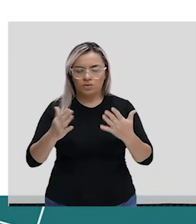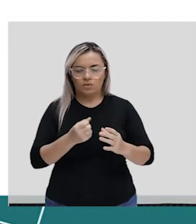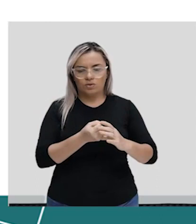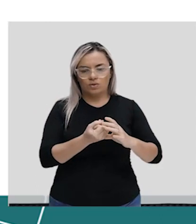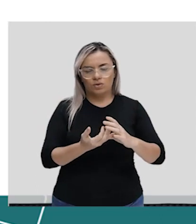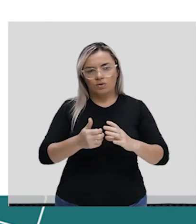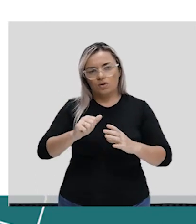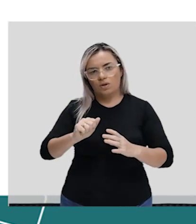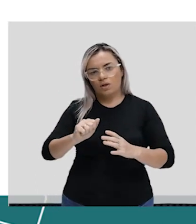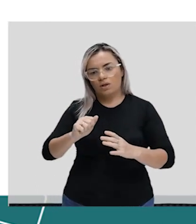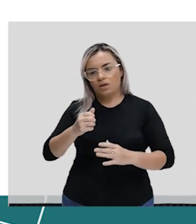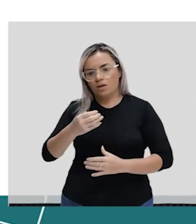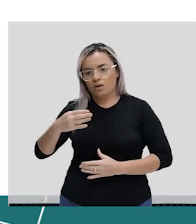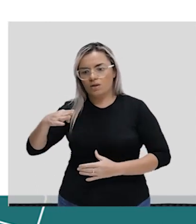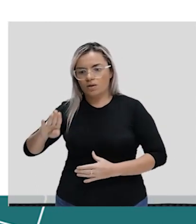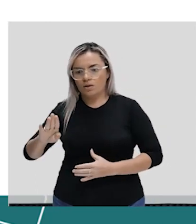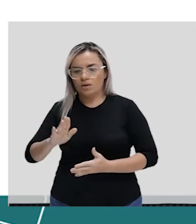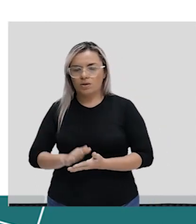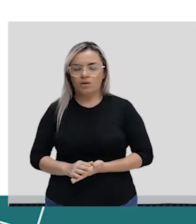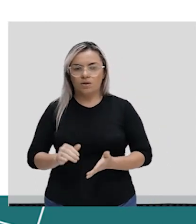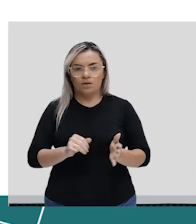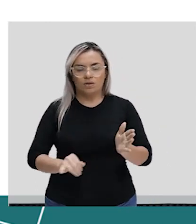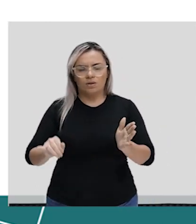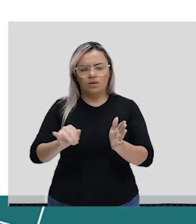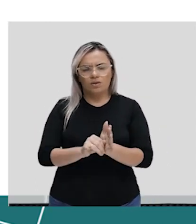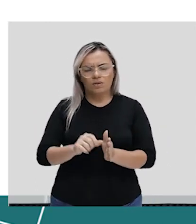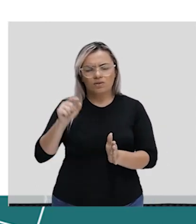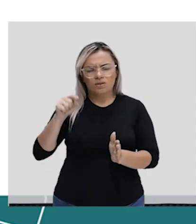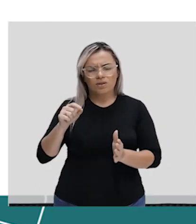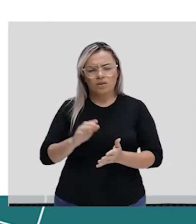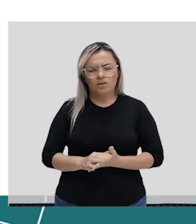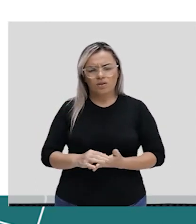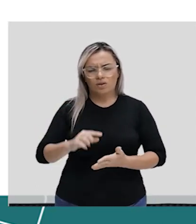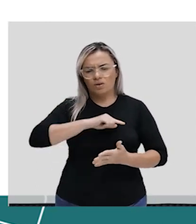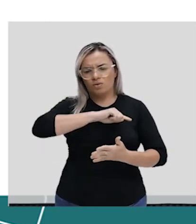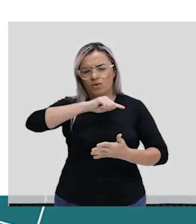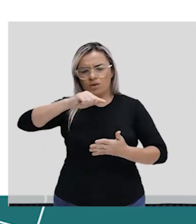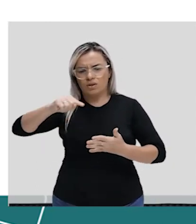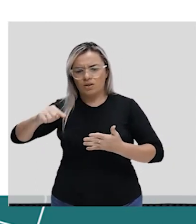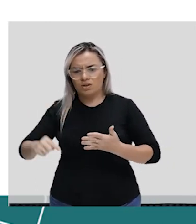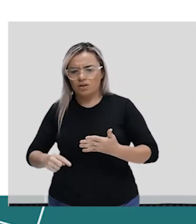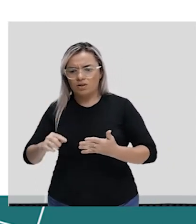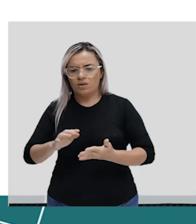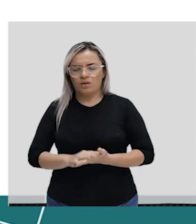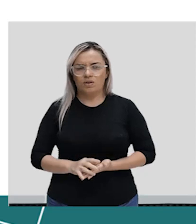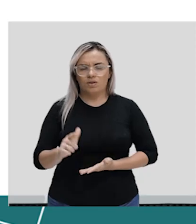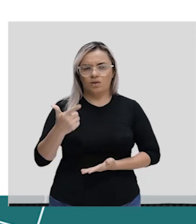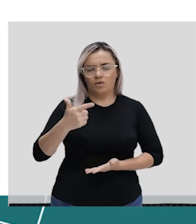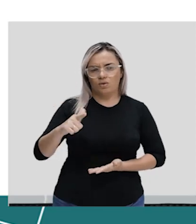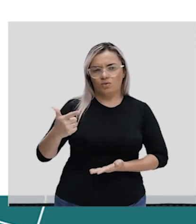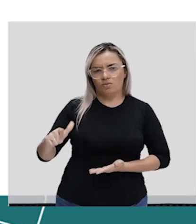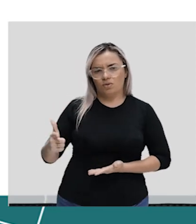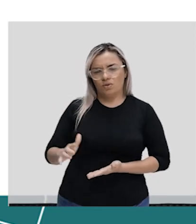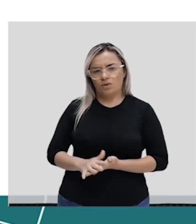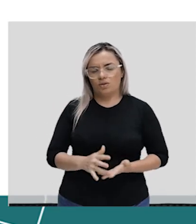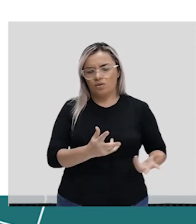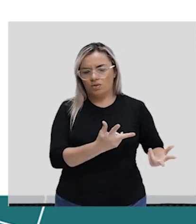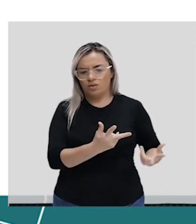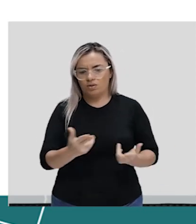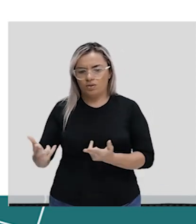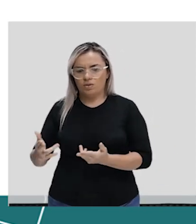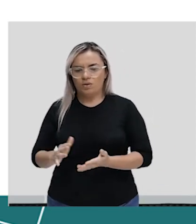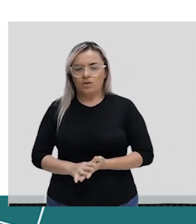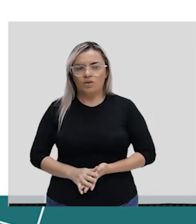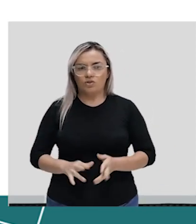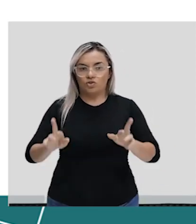algum elemento que pertence a um, mas não pertence ao outro, ou seja, caso eu não tenha conjuntos idênticos, eu digo, né, que